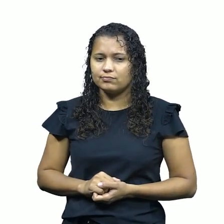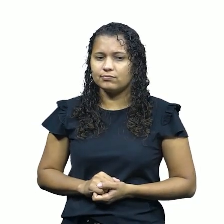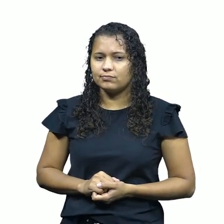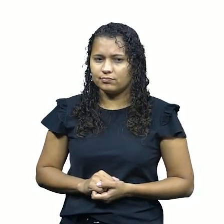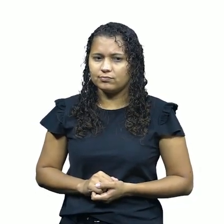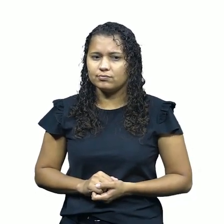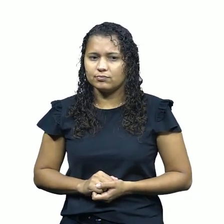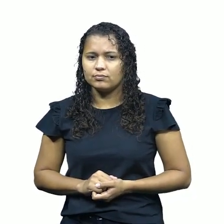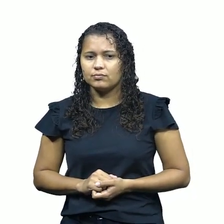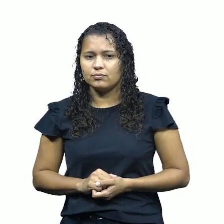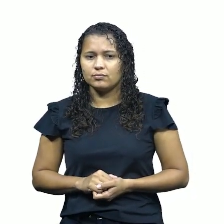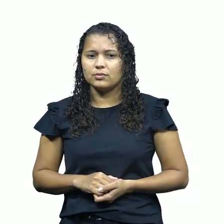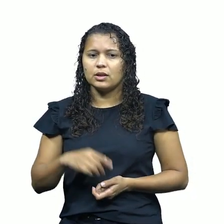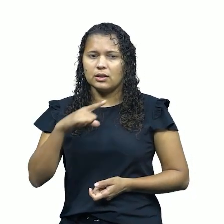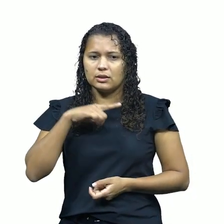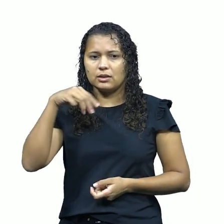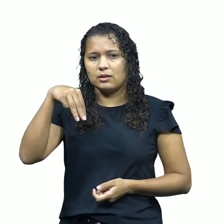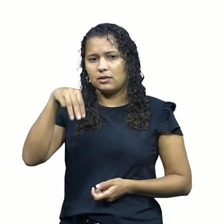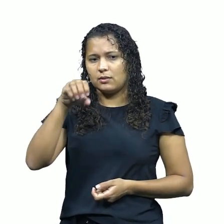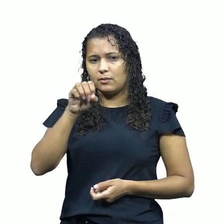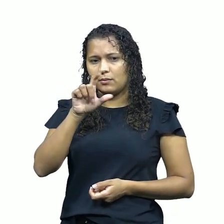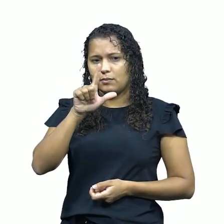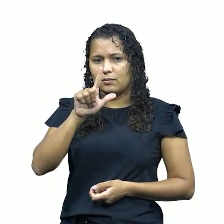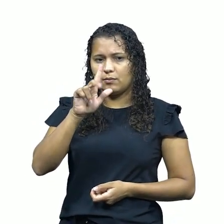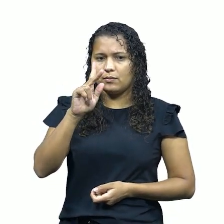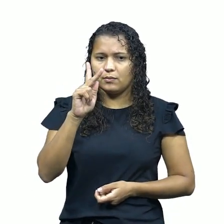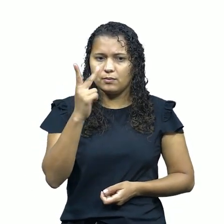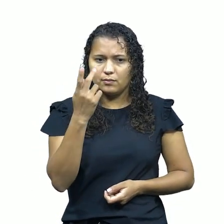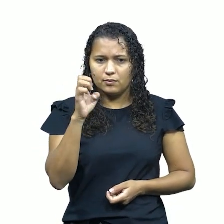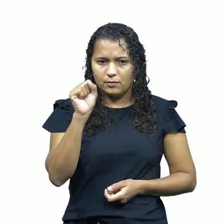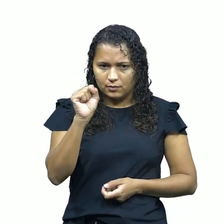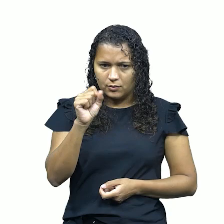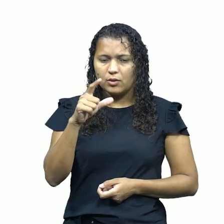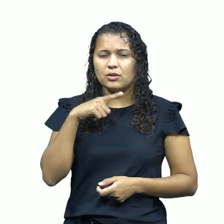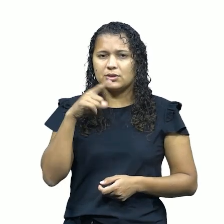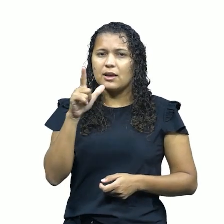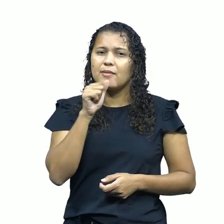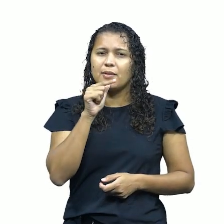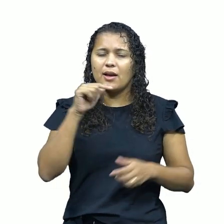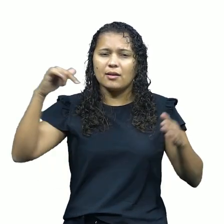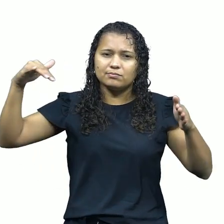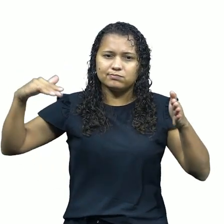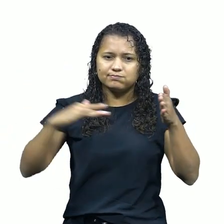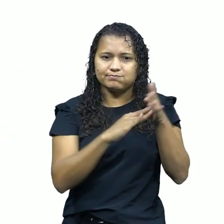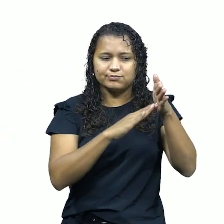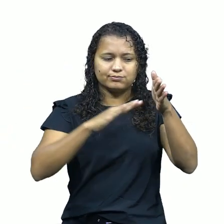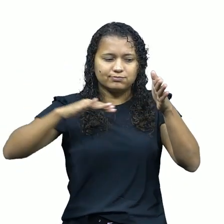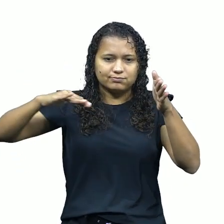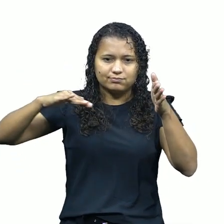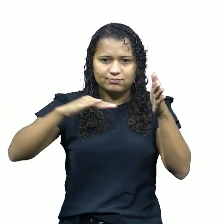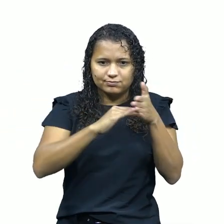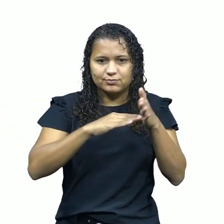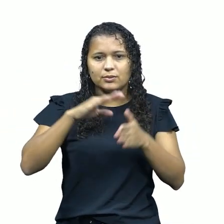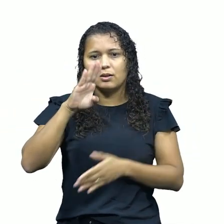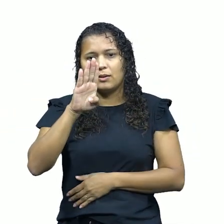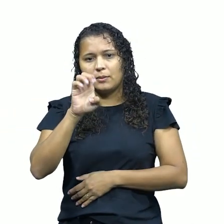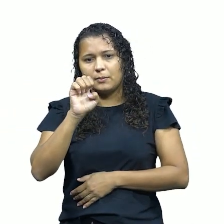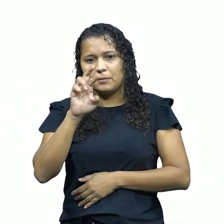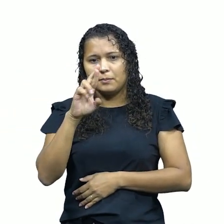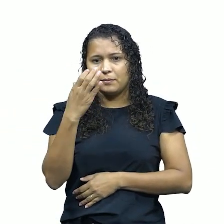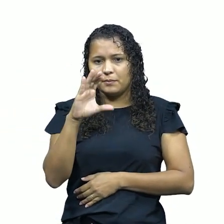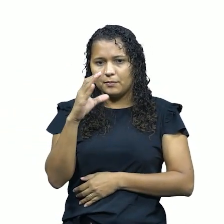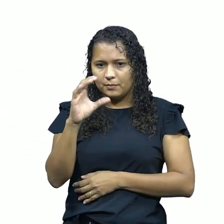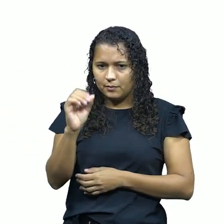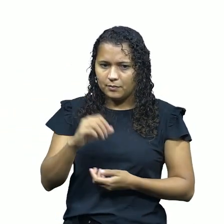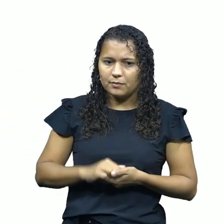vocês algumas infraestruturas no porto, nós temos os moles, que ajudam a conter as marés, nós temos os berços de atracação, nós